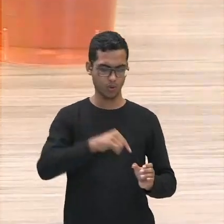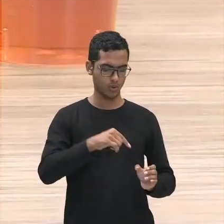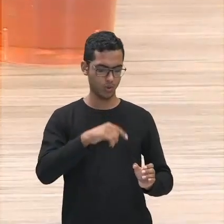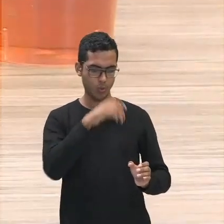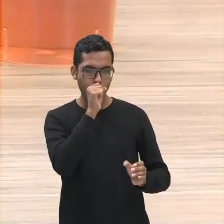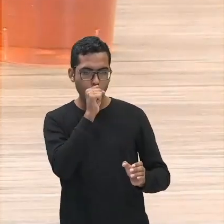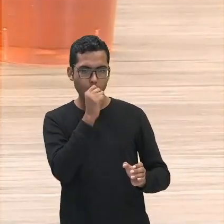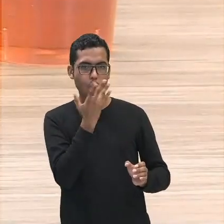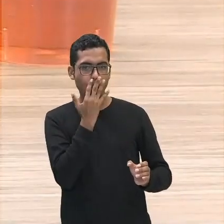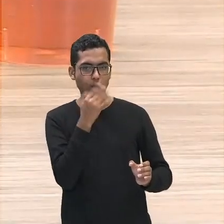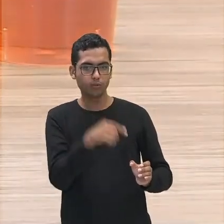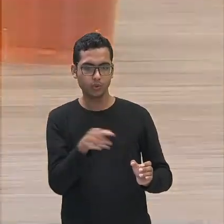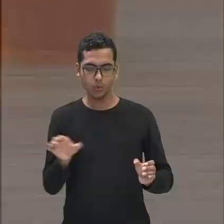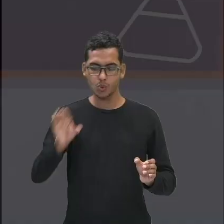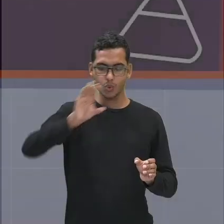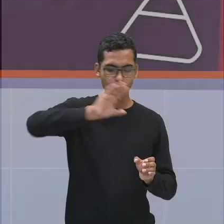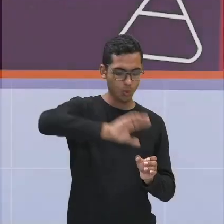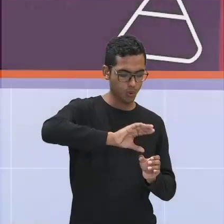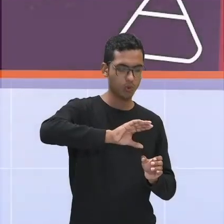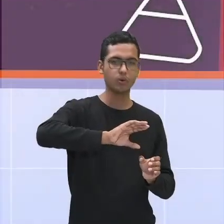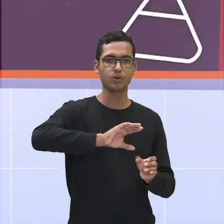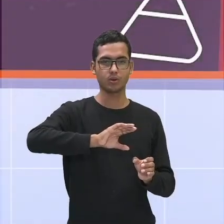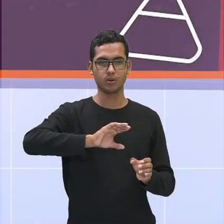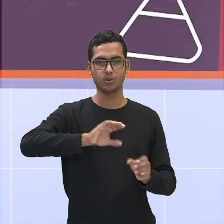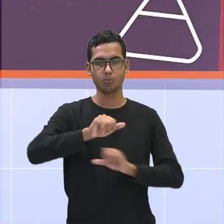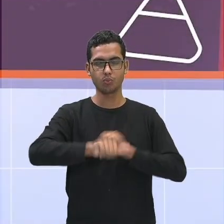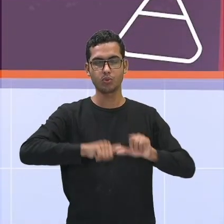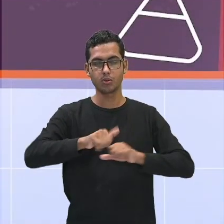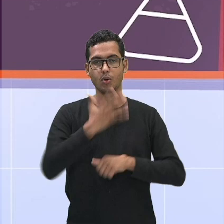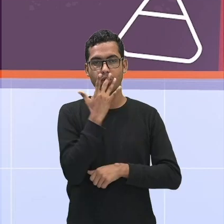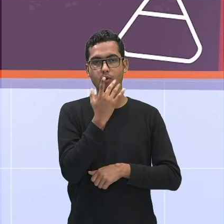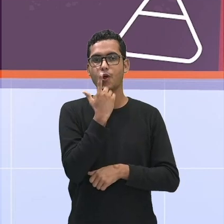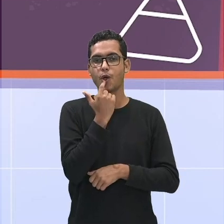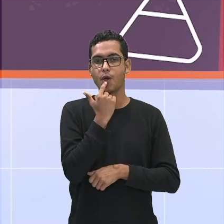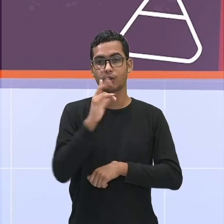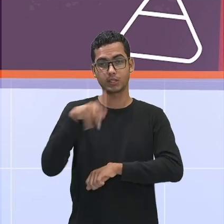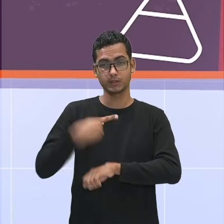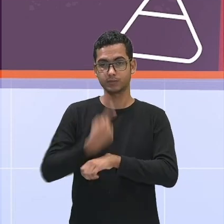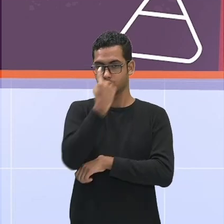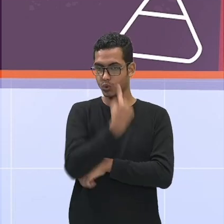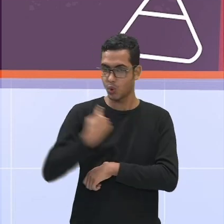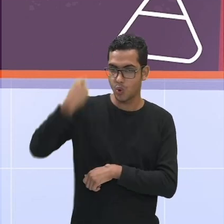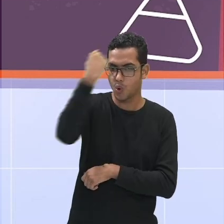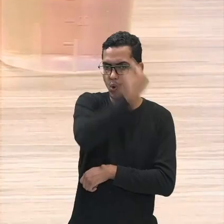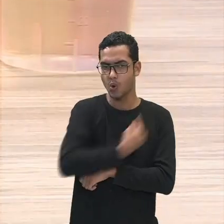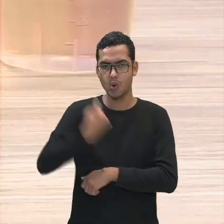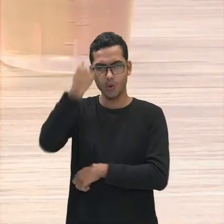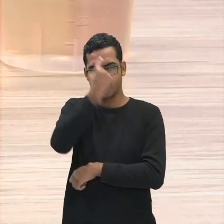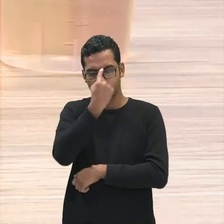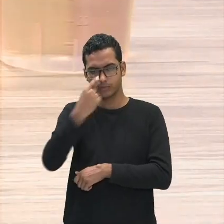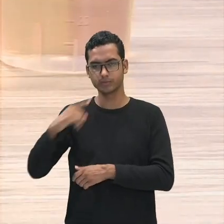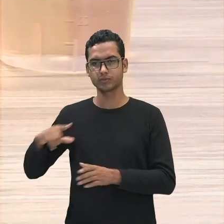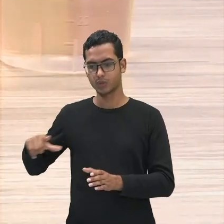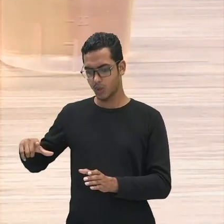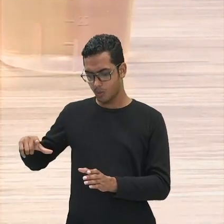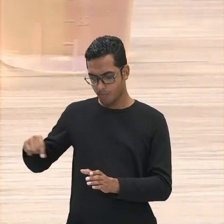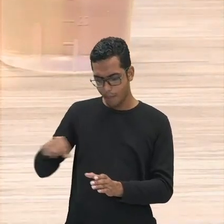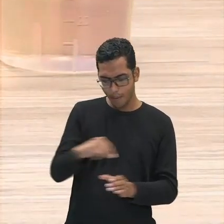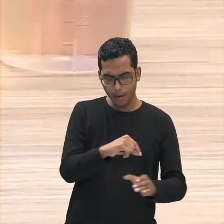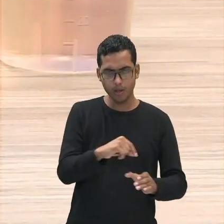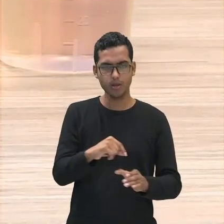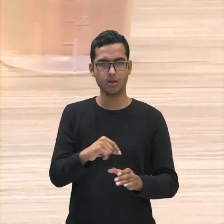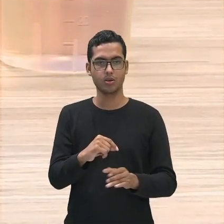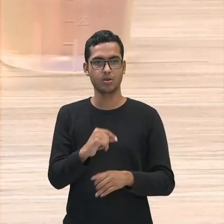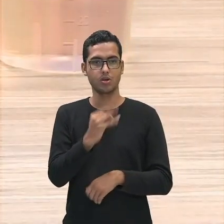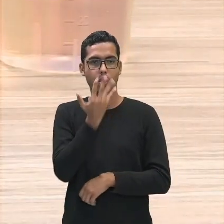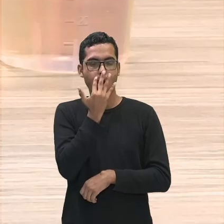torna vermelha. Após uma hora, observamos que, ao adicionar alvejante na solução, o corante vermelho reagiu